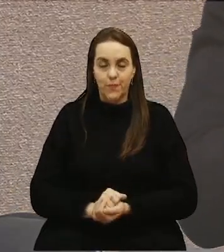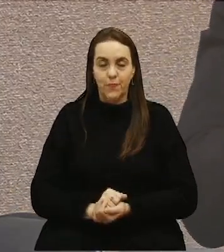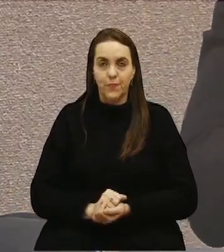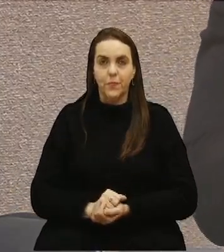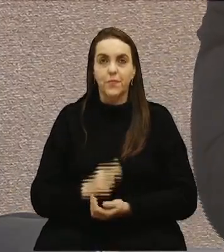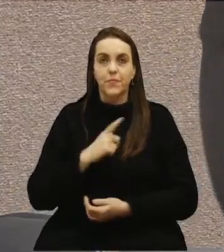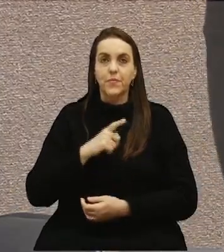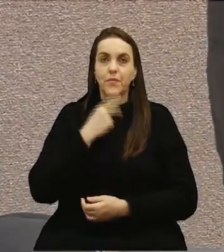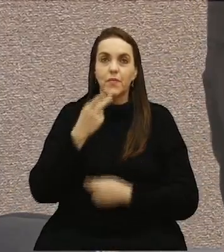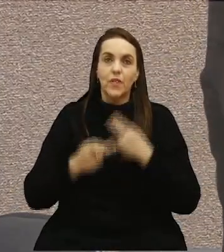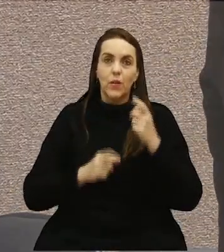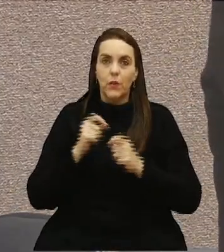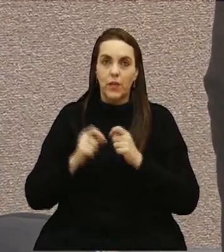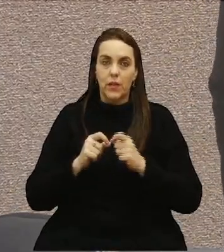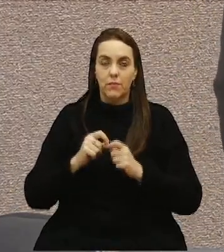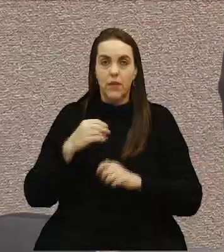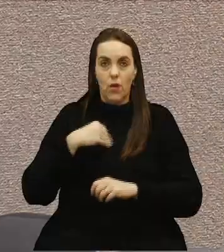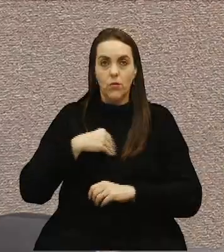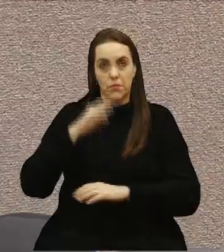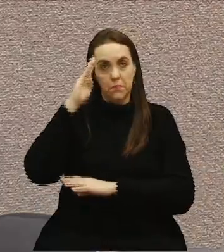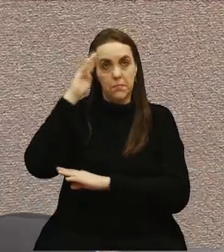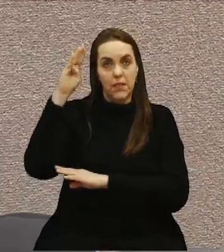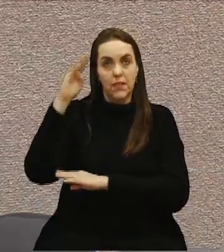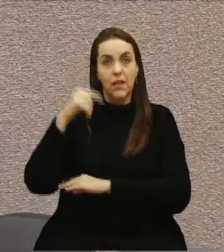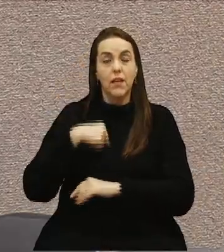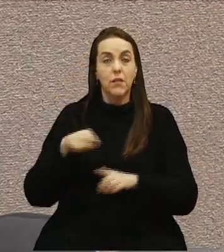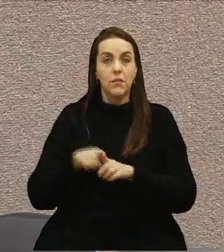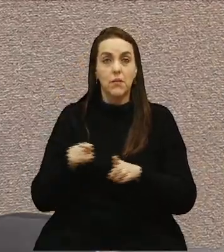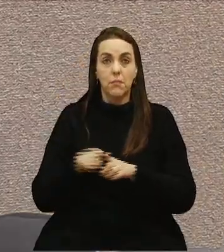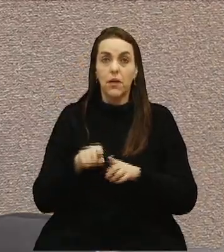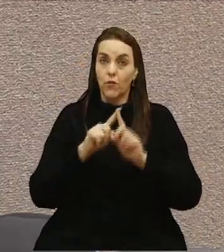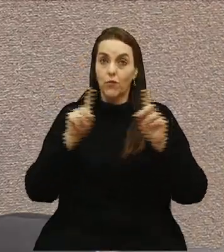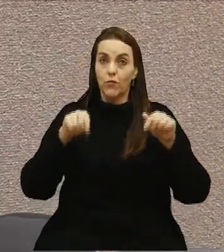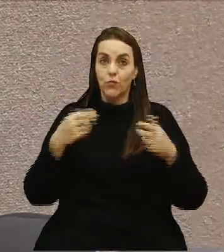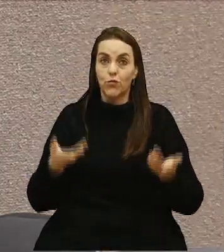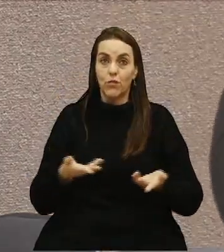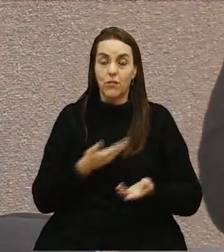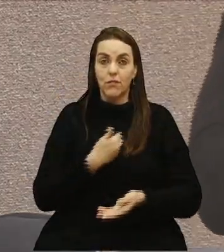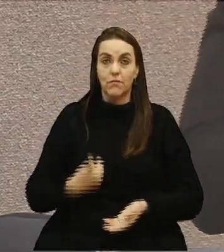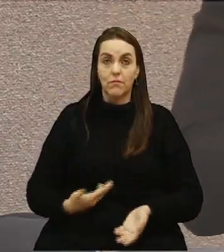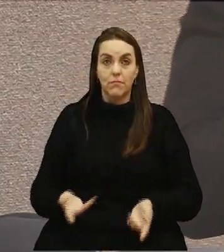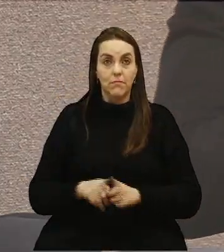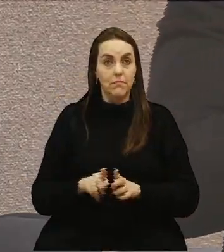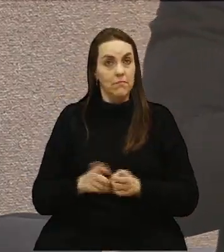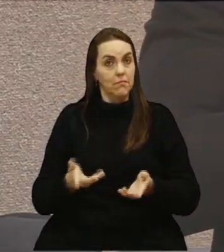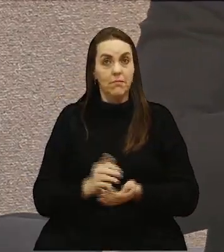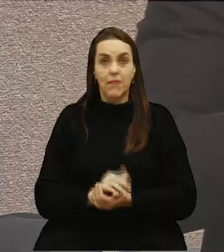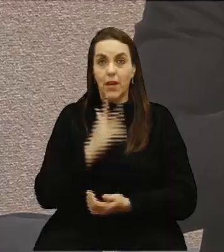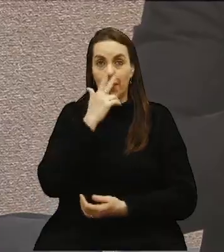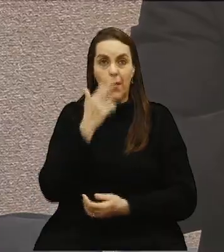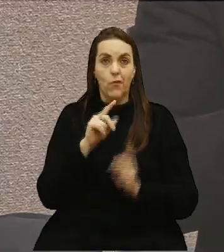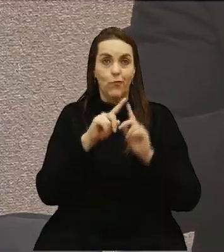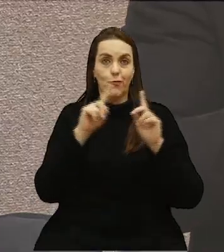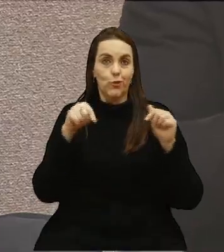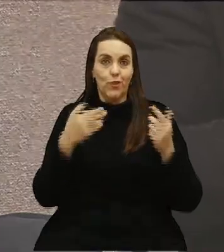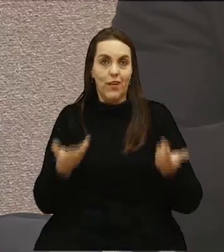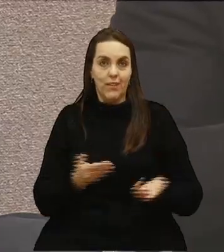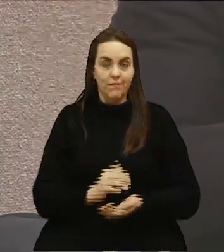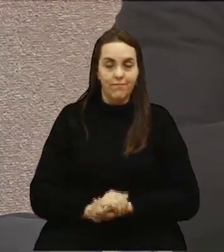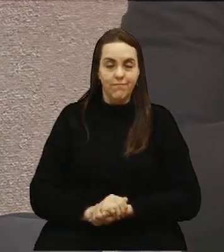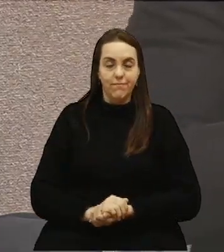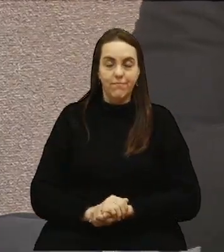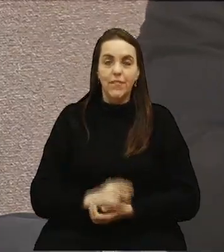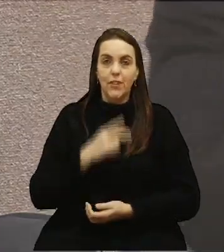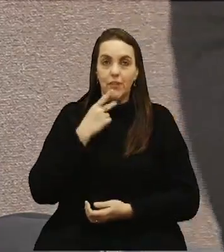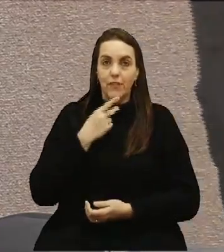queria dizer que eu sou militar, então eu também sou servidor, uma espécie de servidor. E eu digo que em